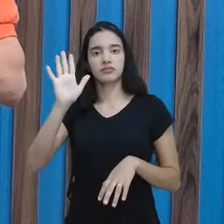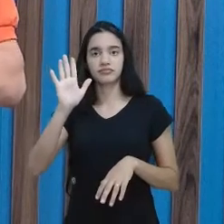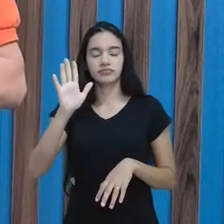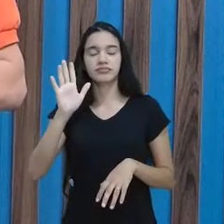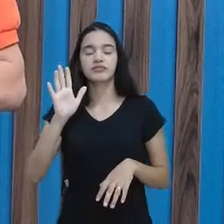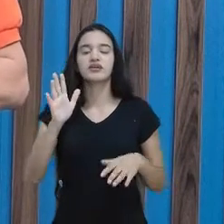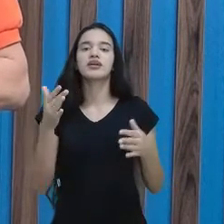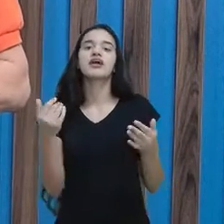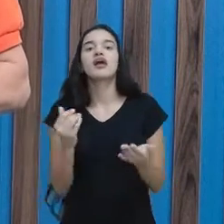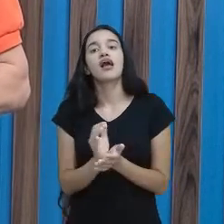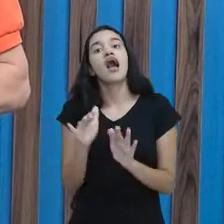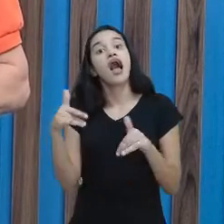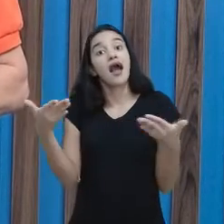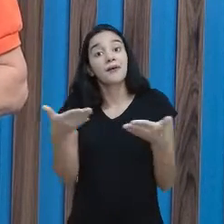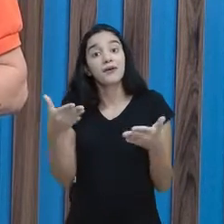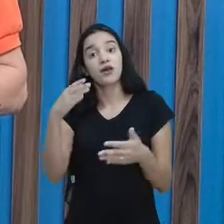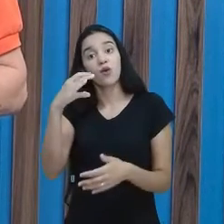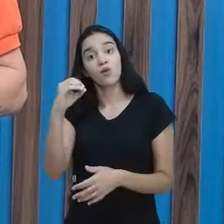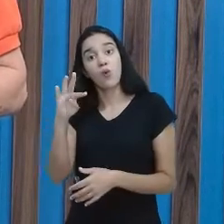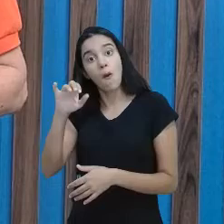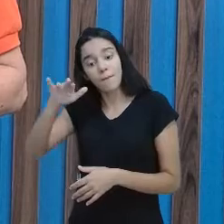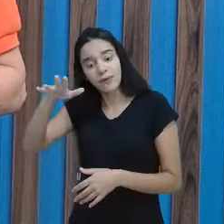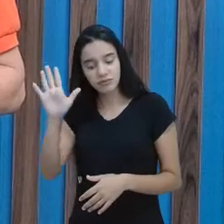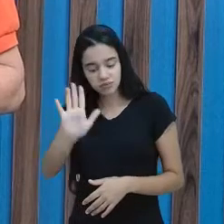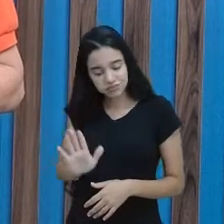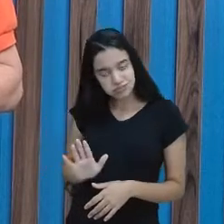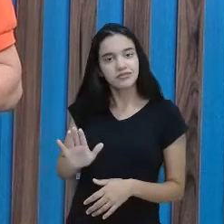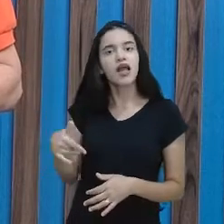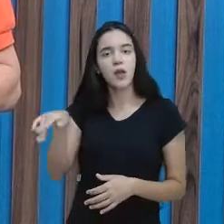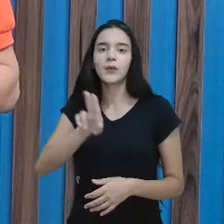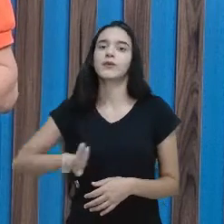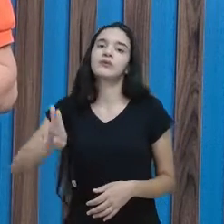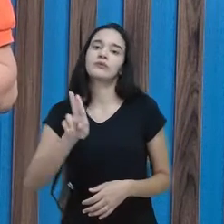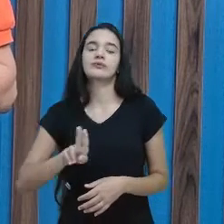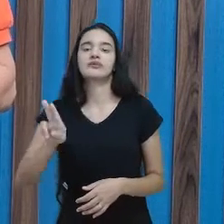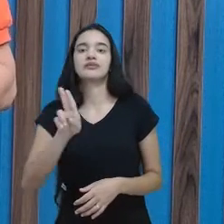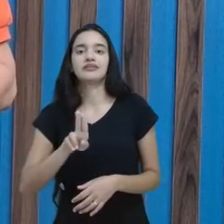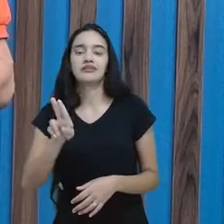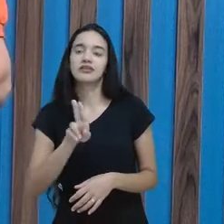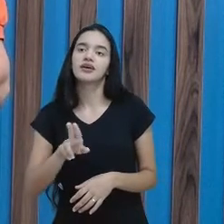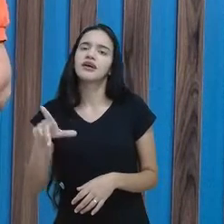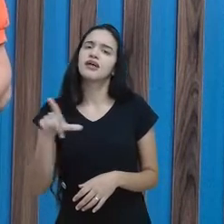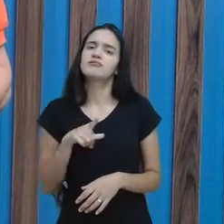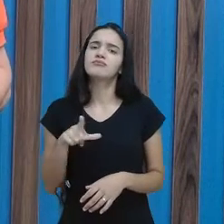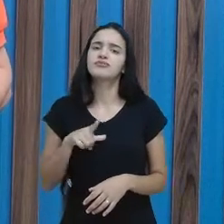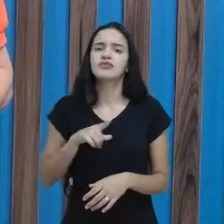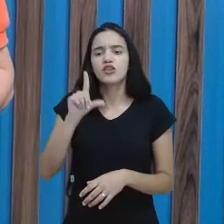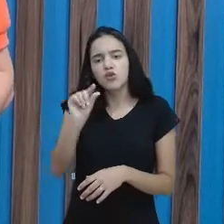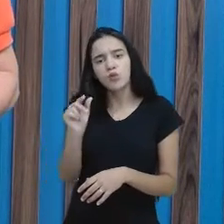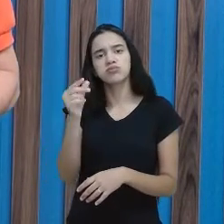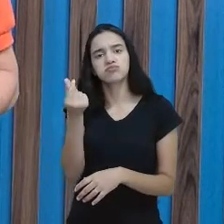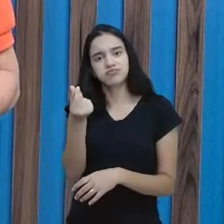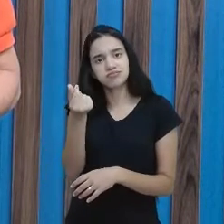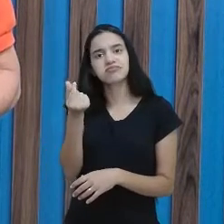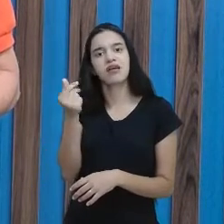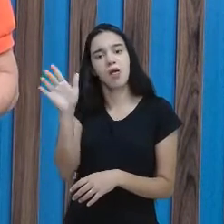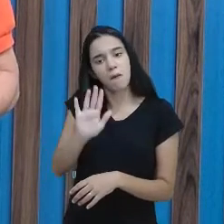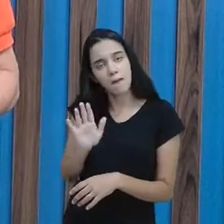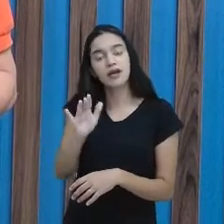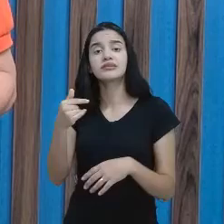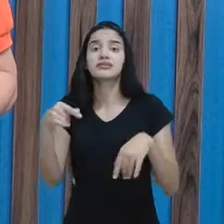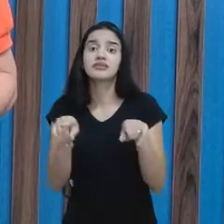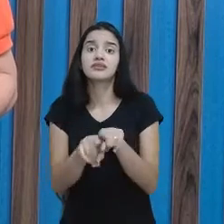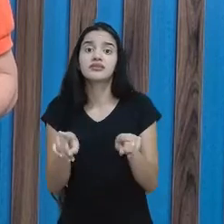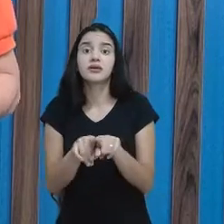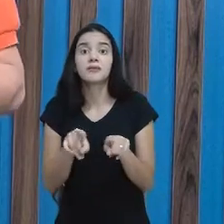cobre já é mais barato. Então o cobre ele é muito utilizado por ter um baixo valor e também por ser um